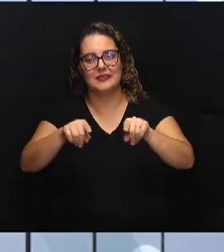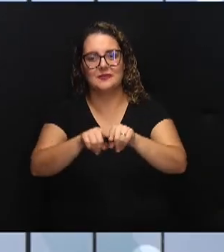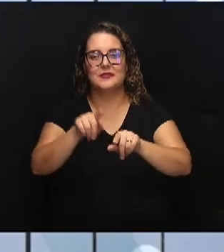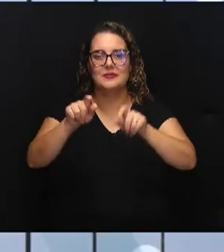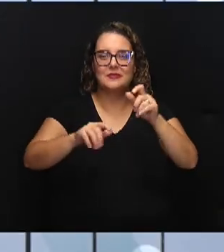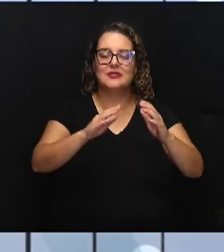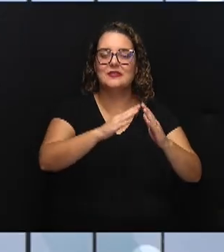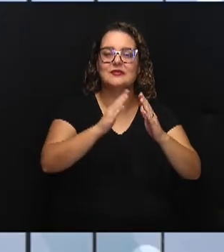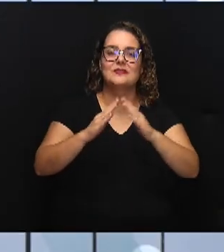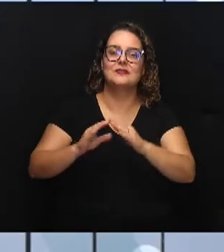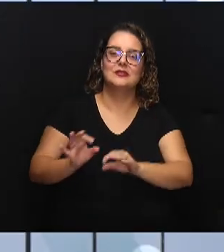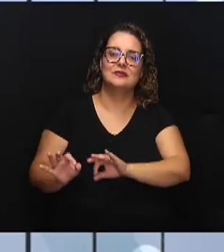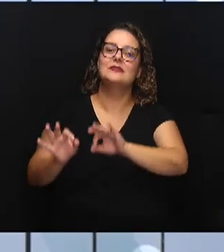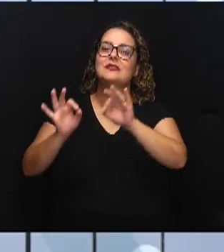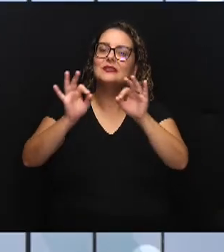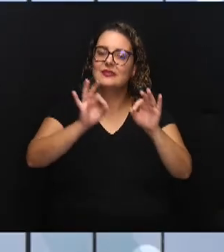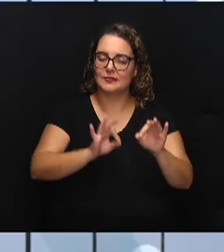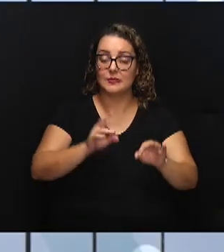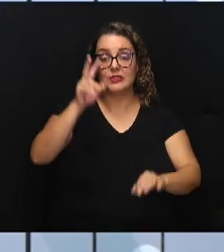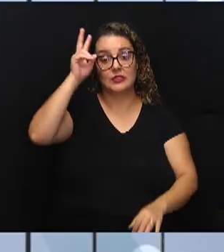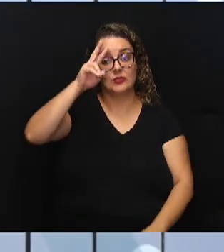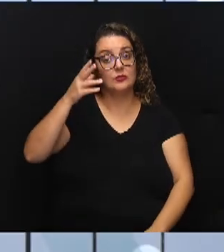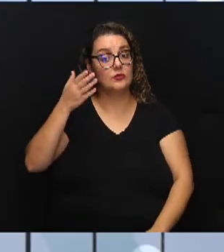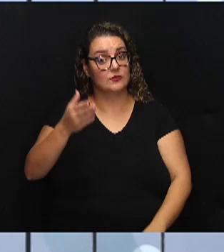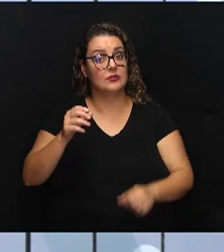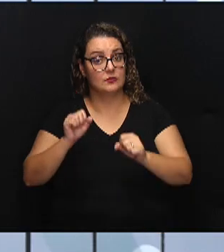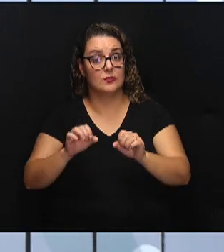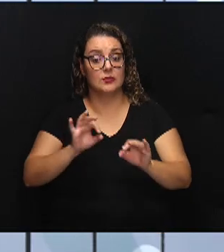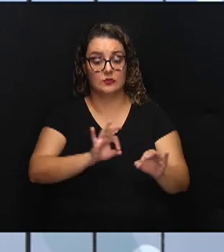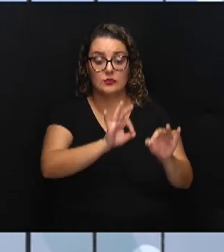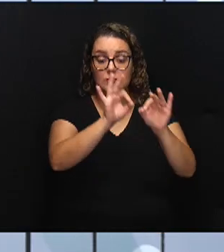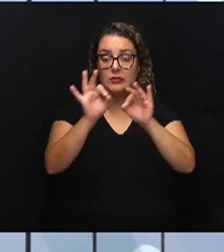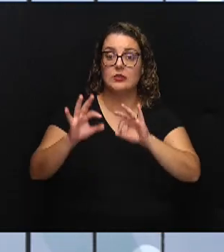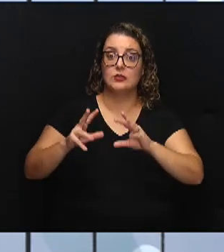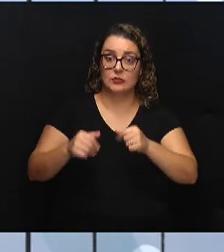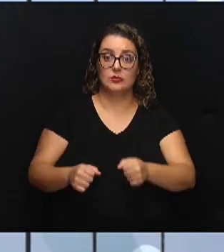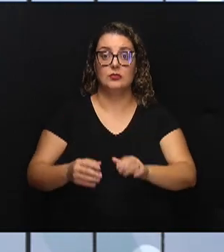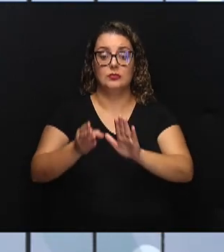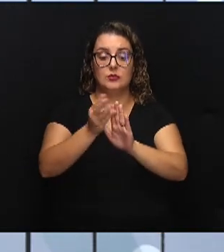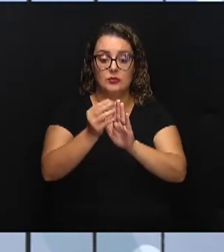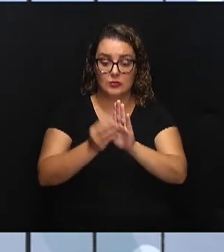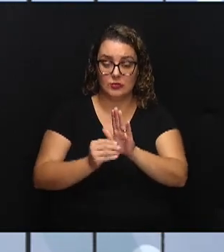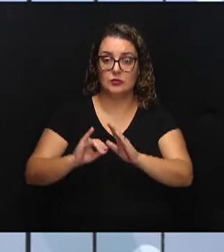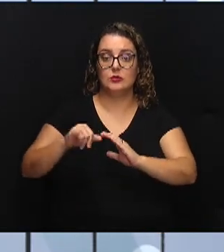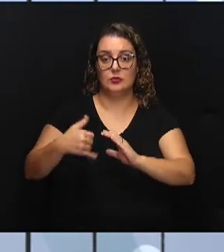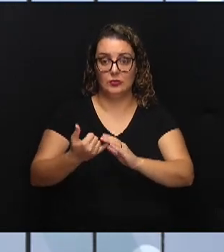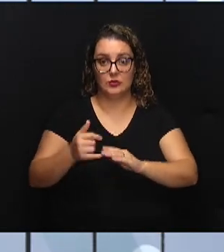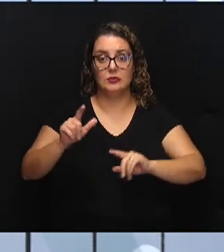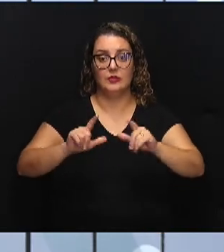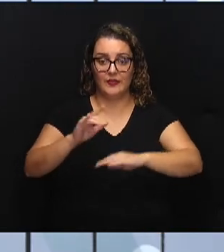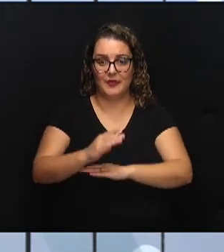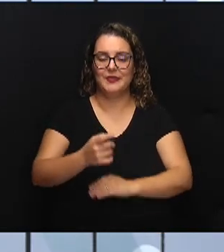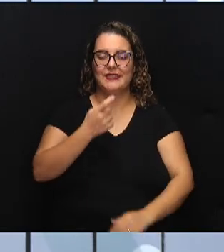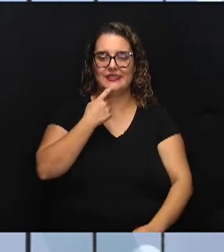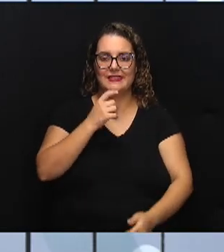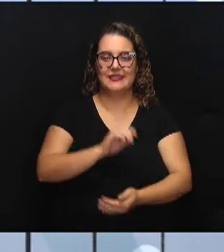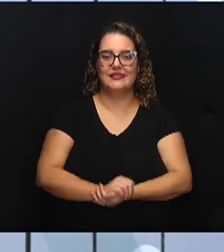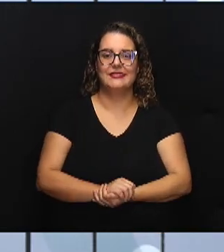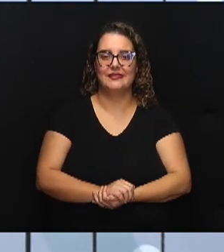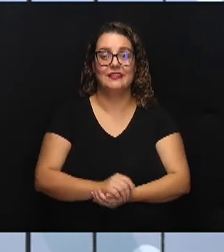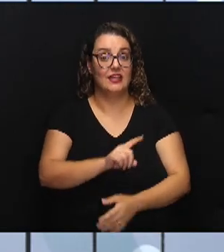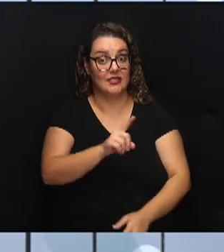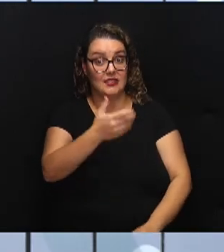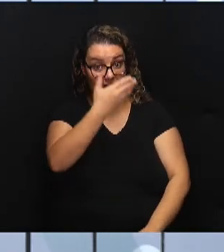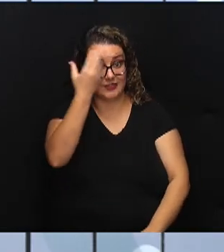de casa pela companhia. Lembrando que você pode conferir todos os conteúdos no YouTube da TV Câmara Campinas. E